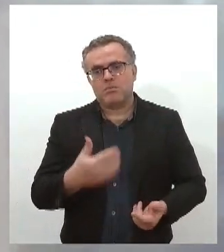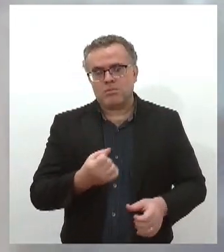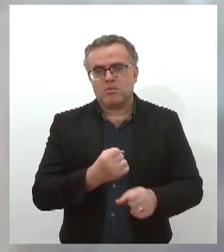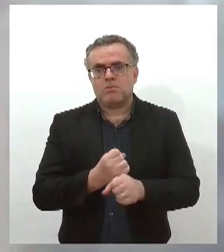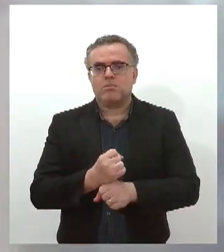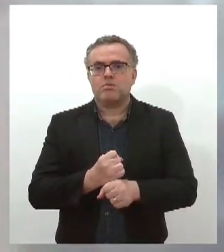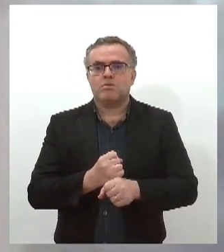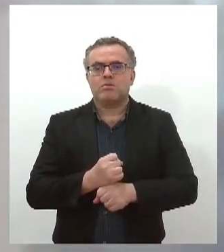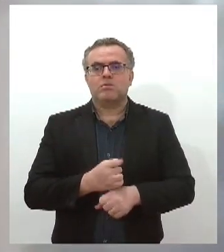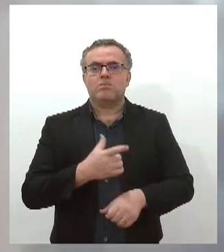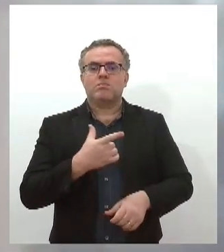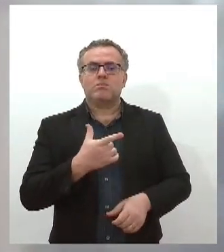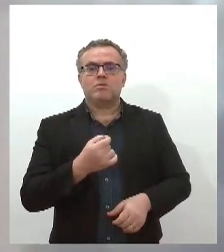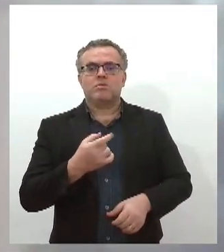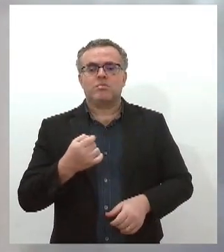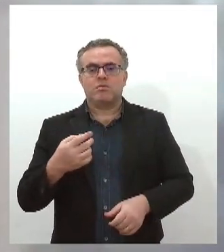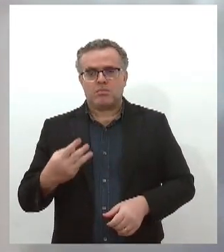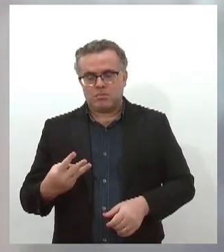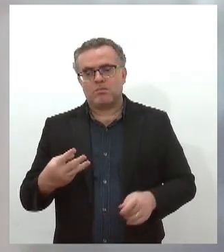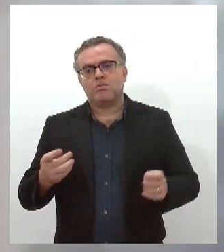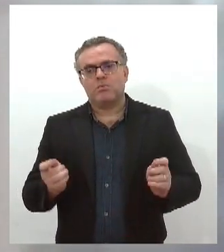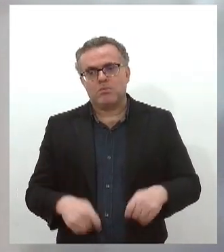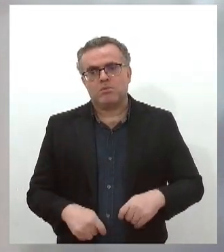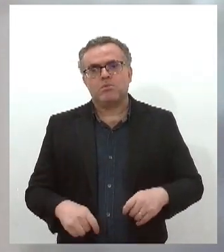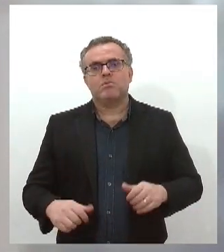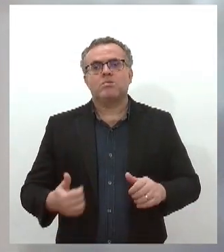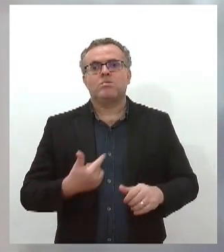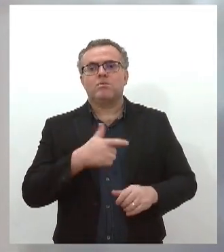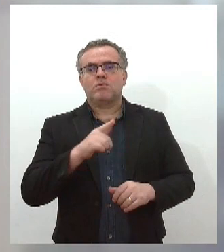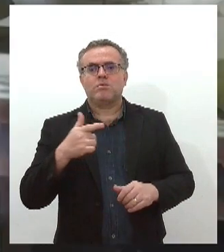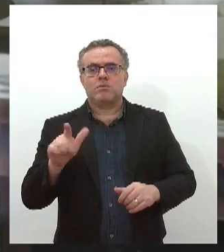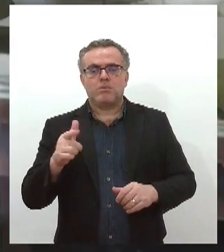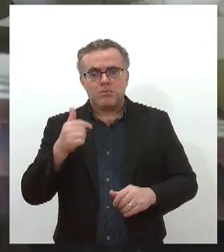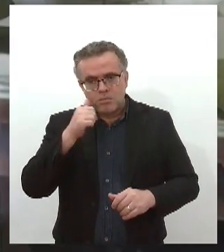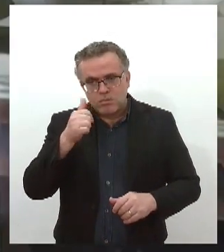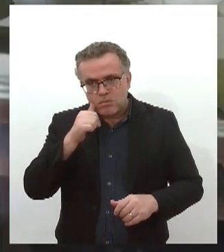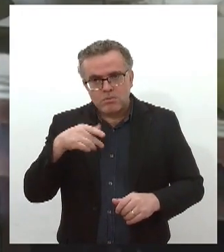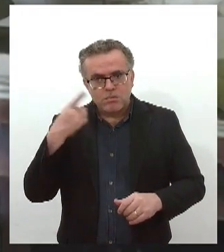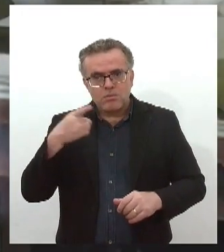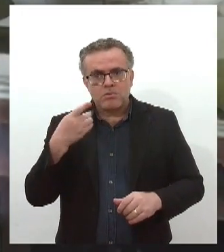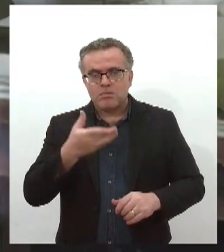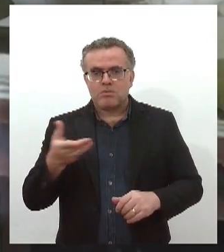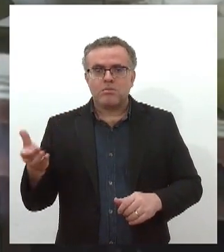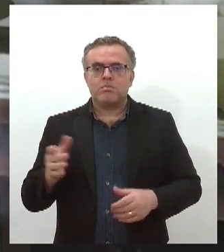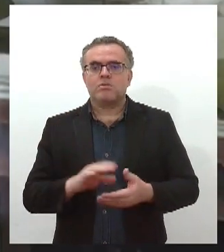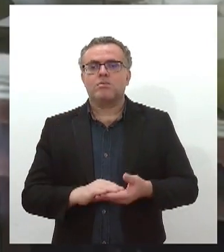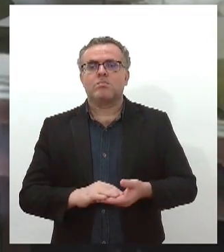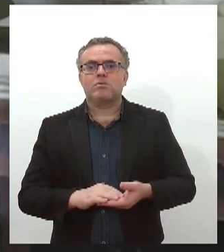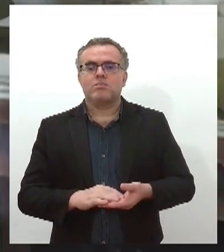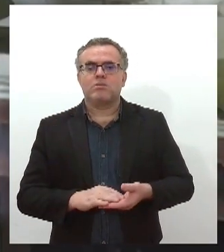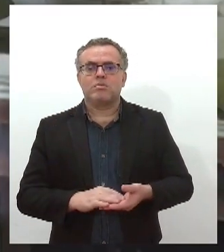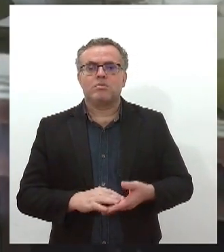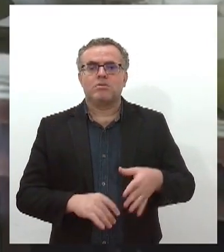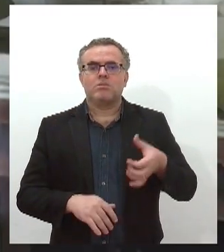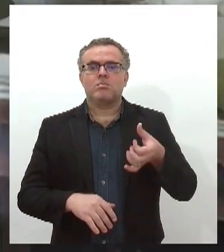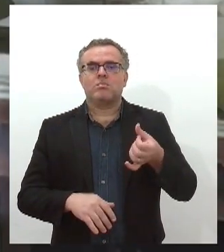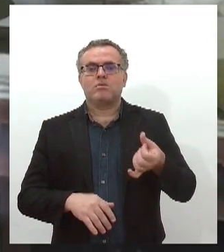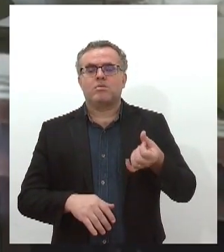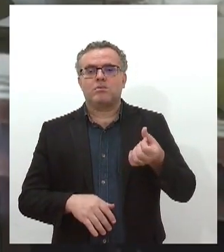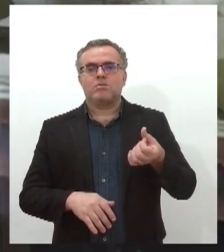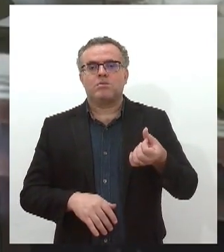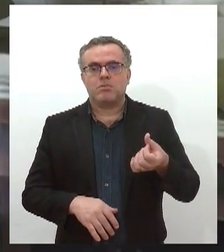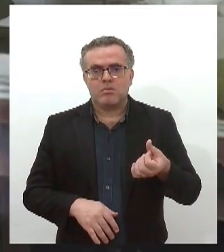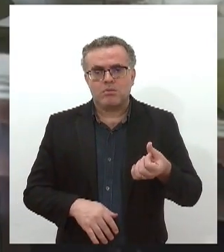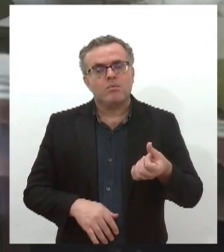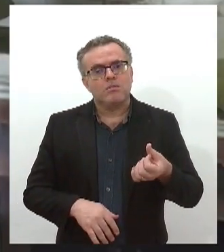2003, acompanhada de outras 5 parlamentares. Nós éramos 6. Né? Depois nós